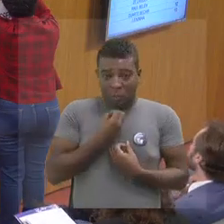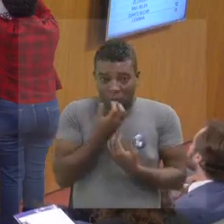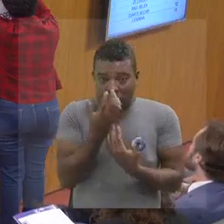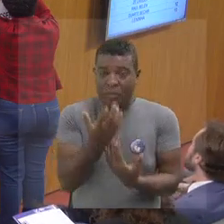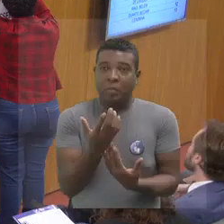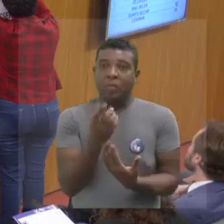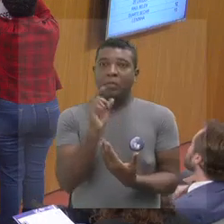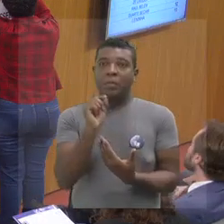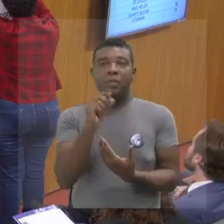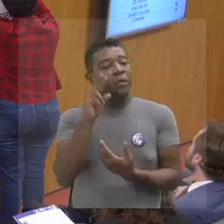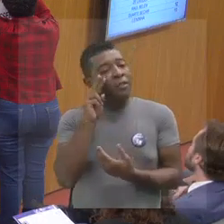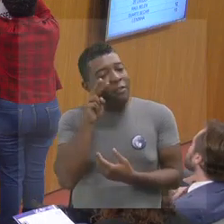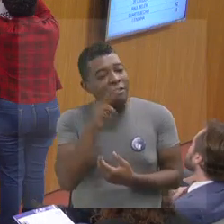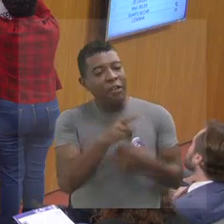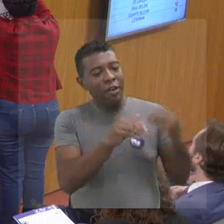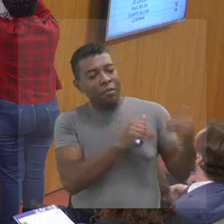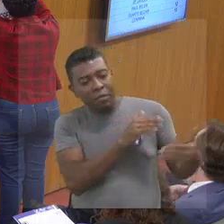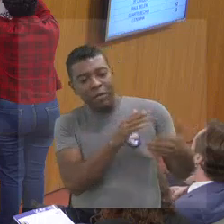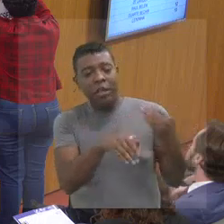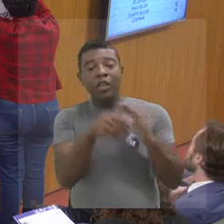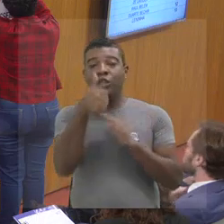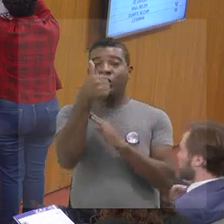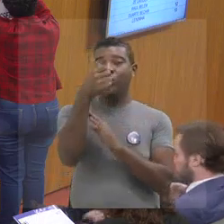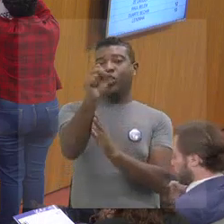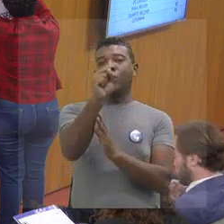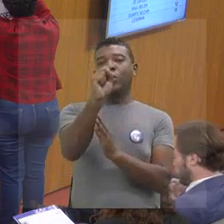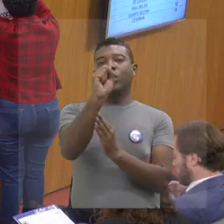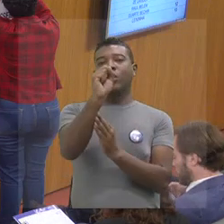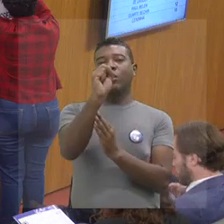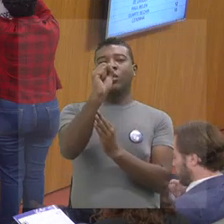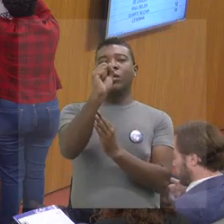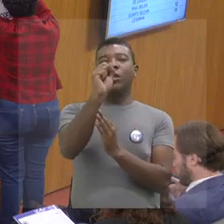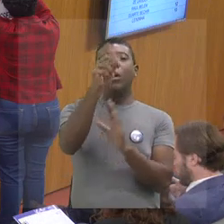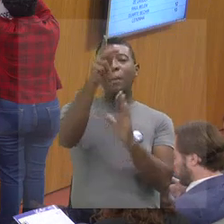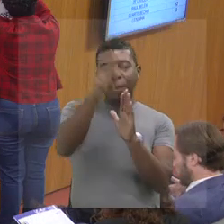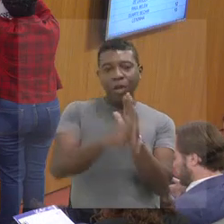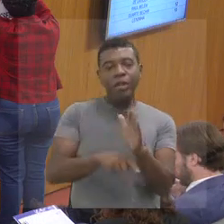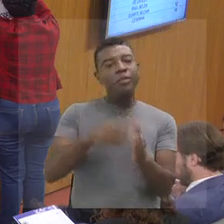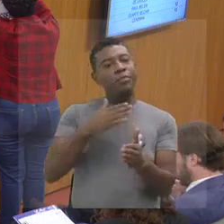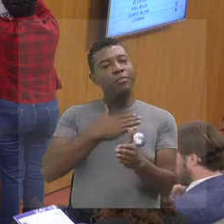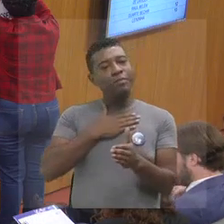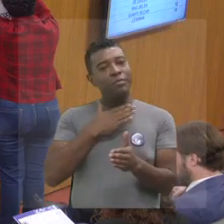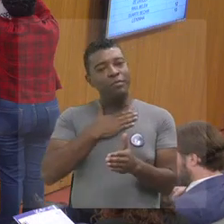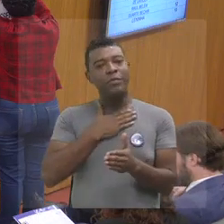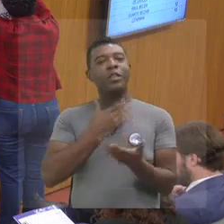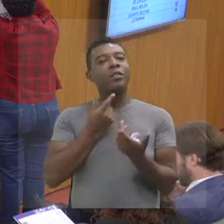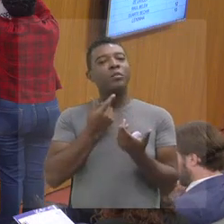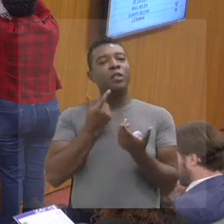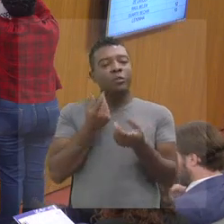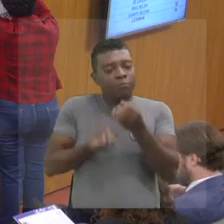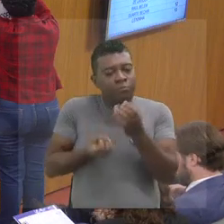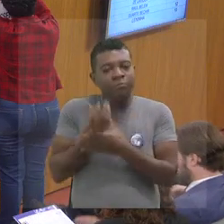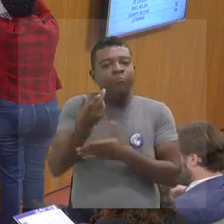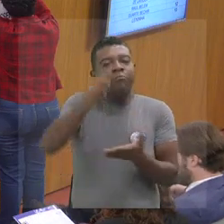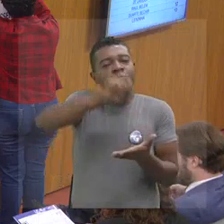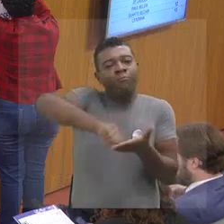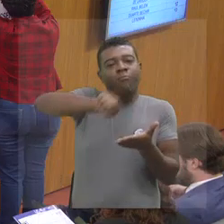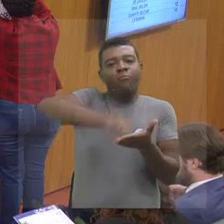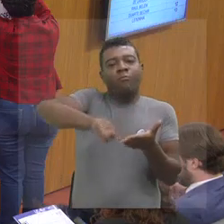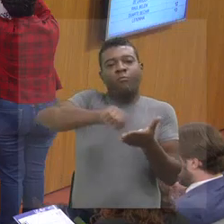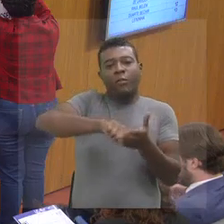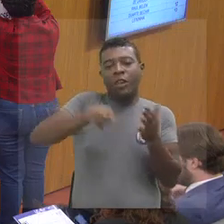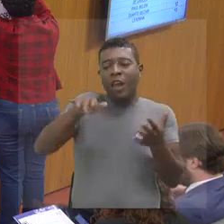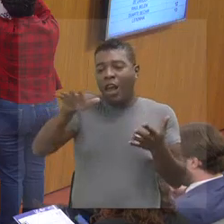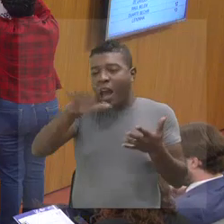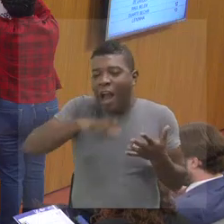devia tramitando nessa casa 18 projetos de minha autoria todos na área da sustentabilidade todos na área